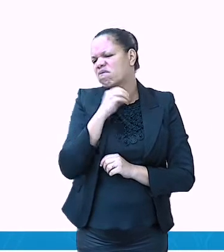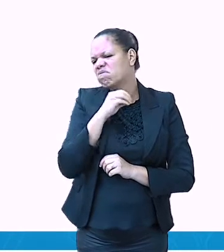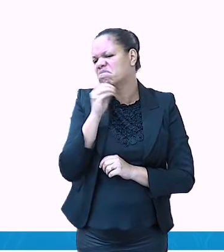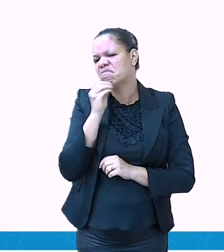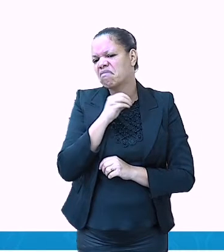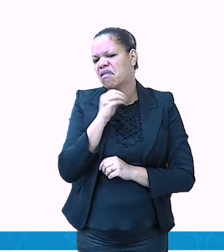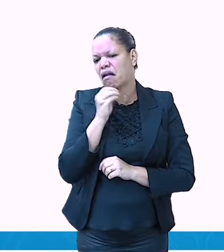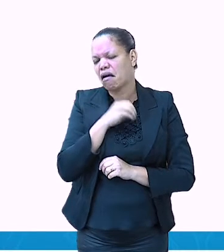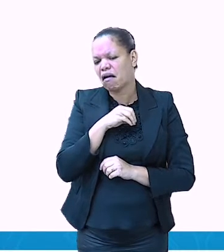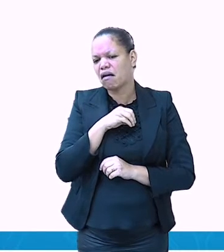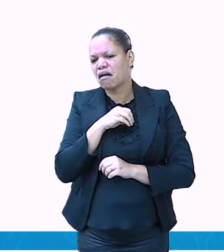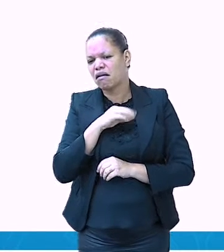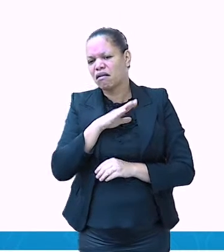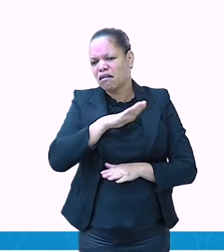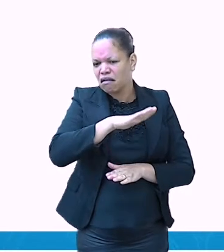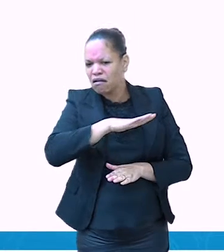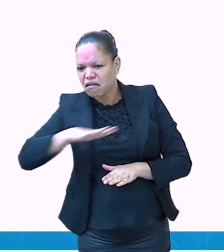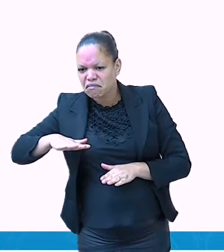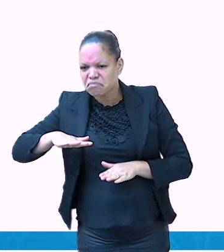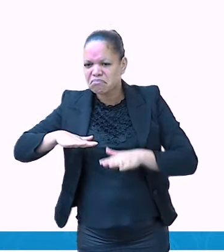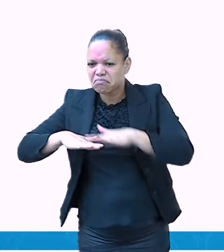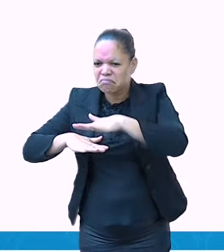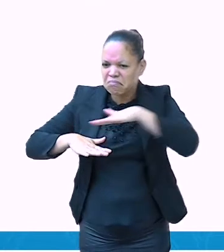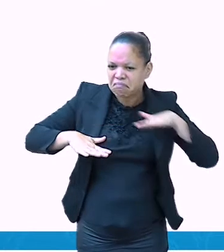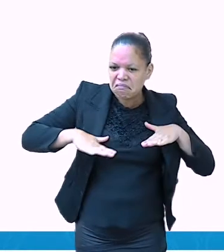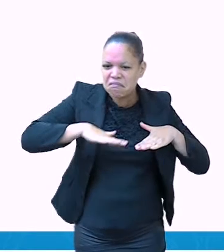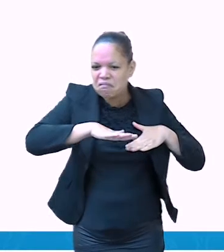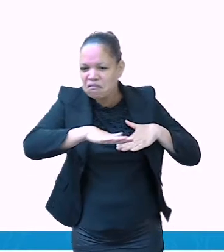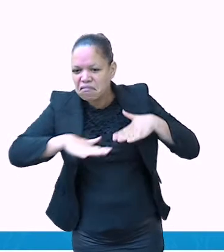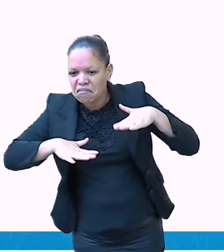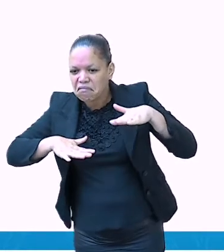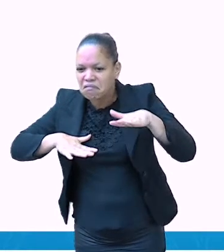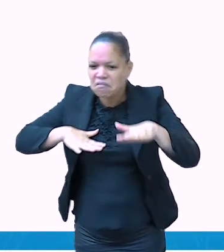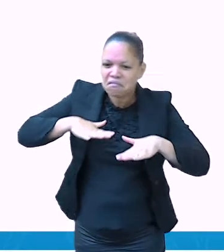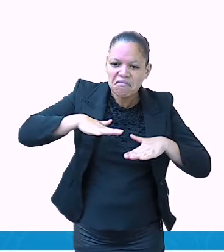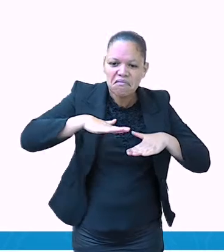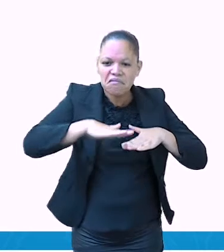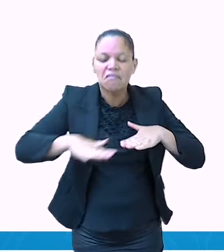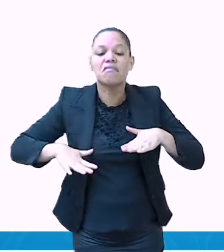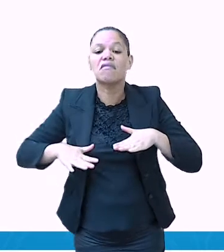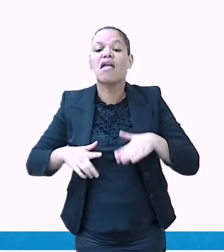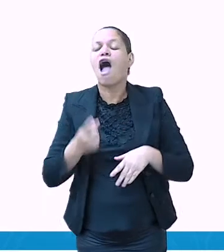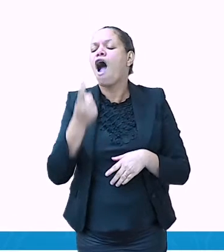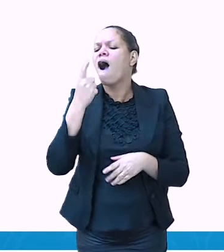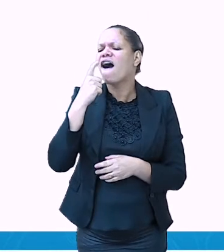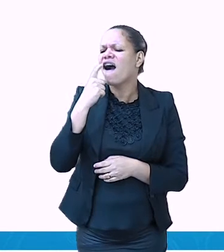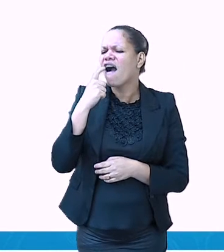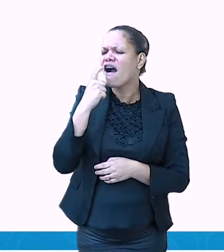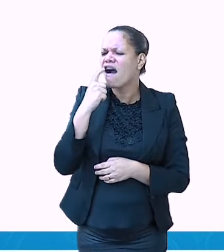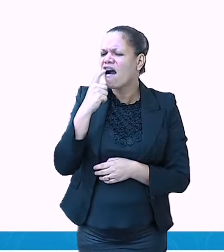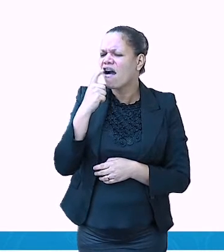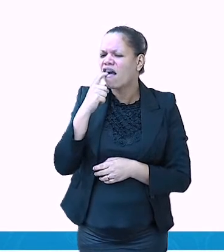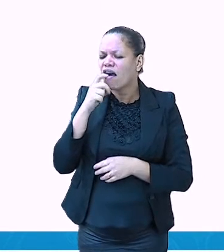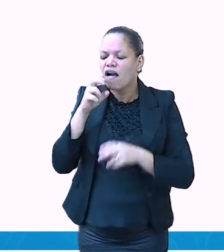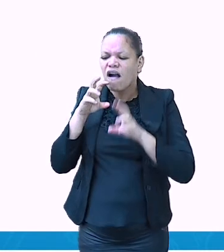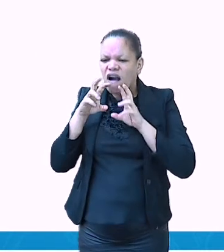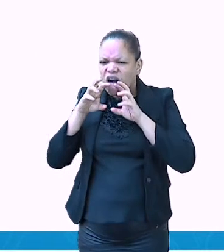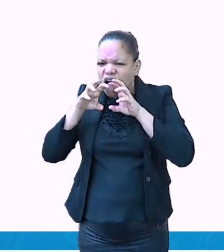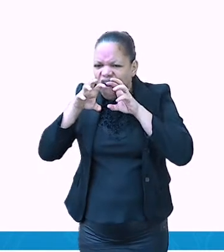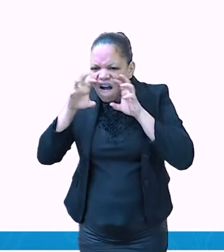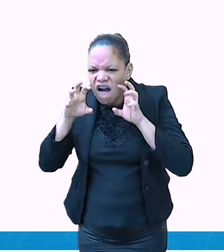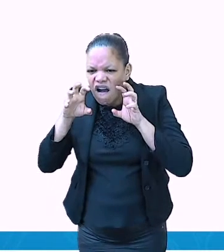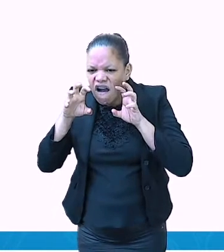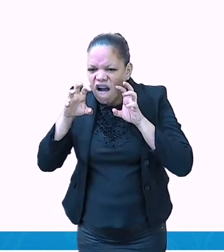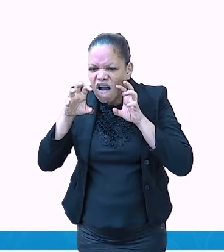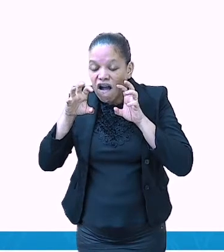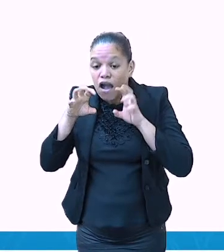a estrutura dentária aqui toda para fora. Então, os dentes dele ficam mais para fora.